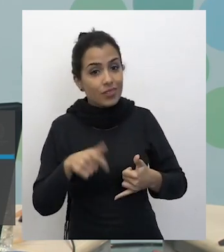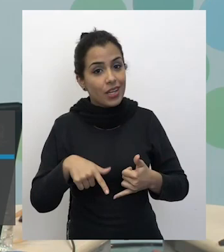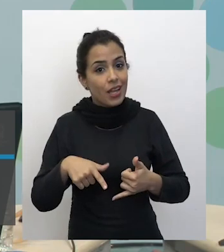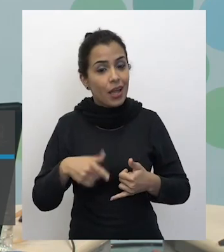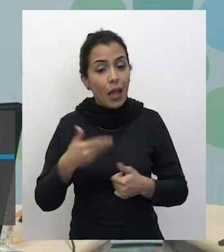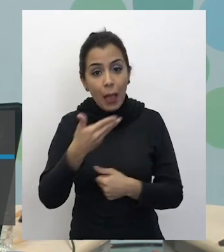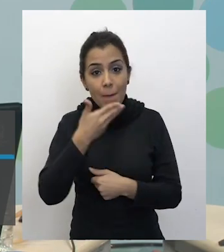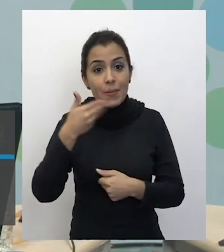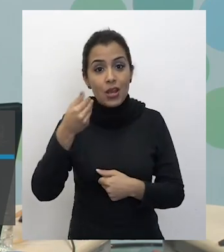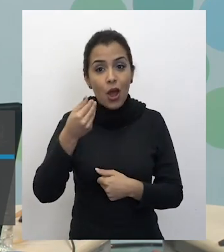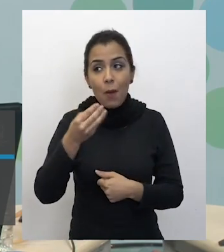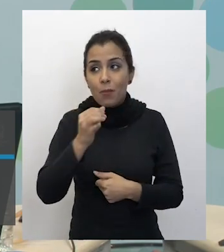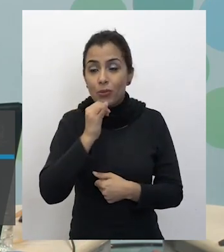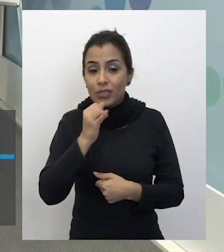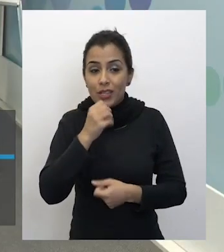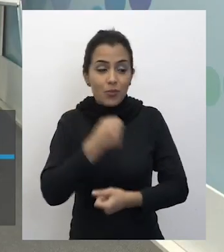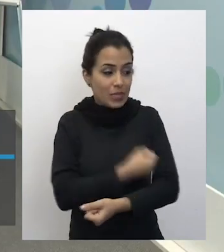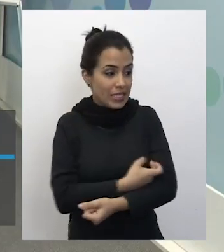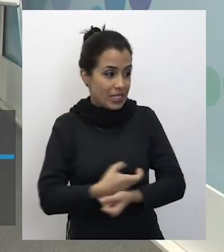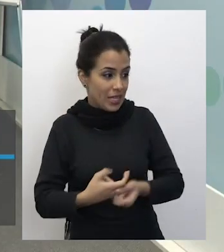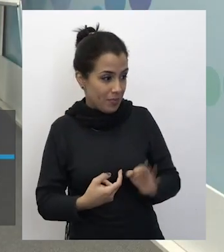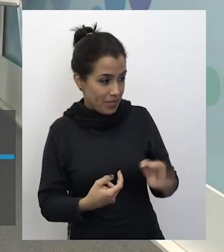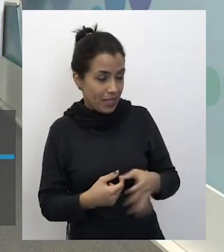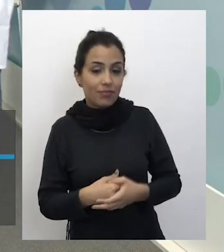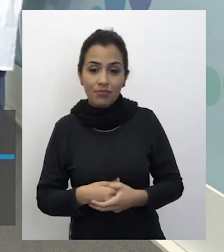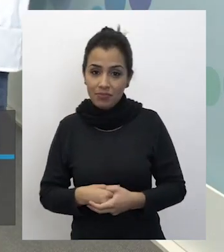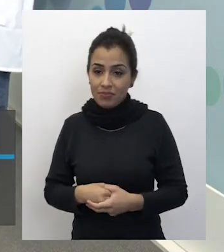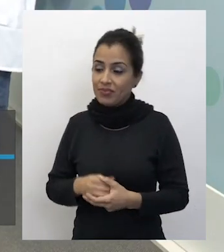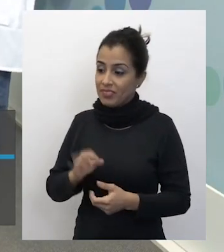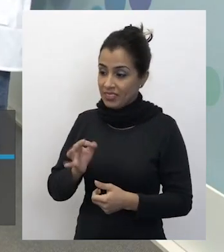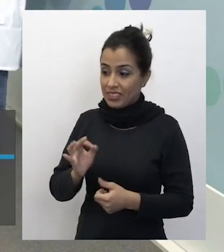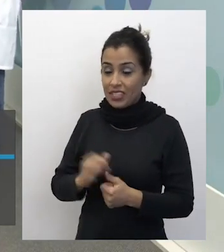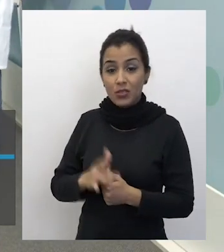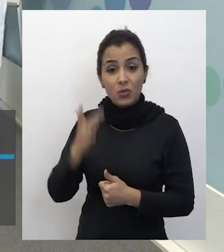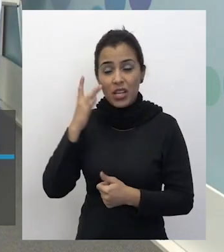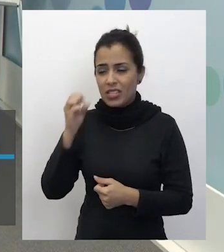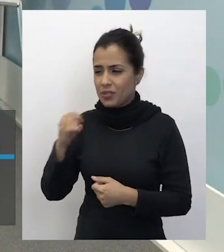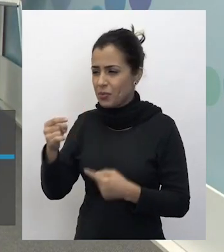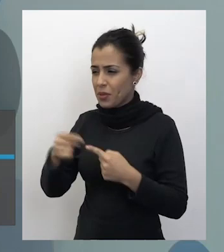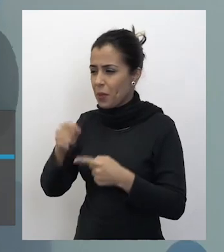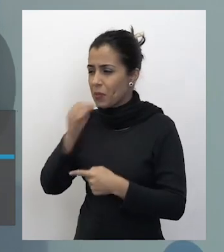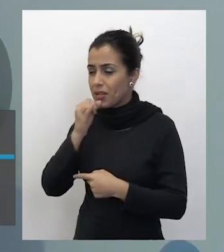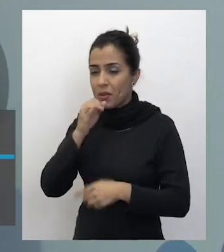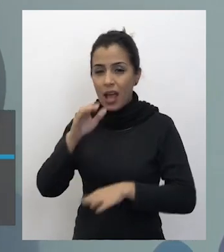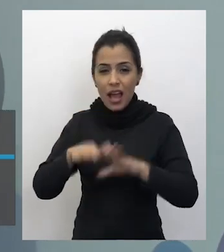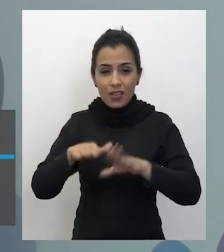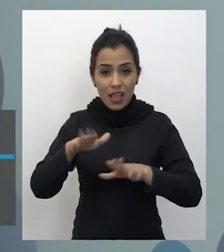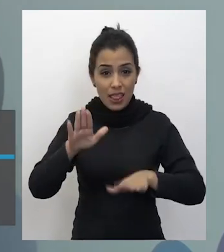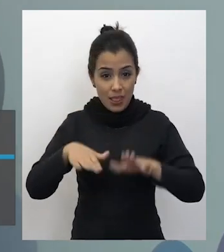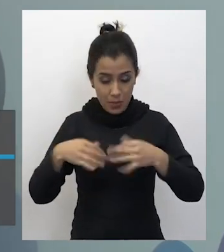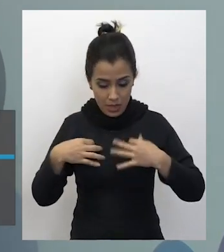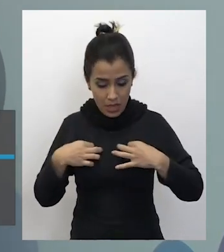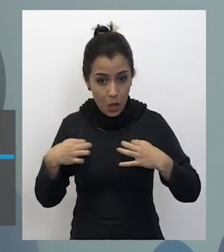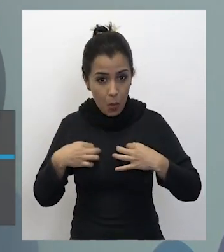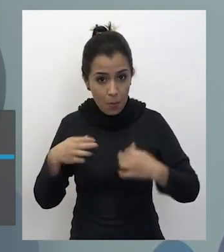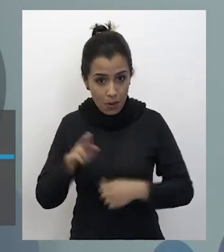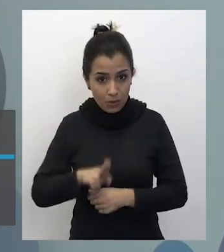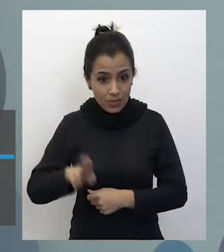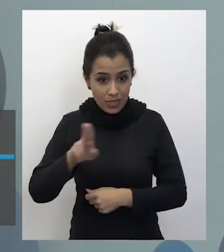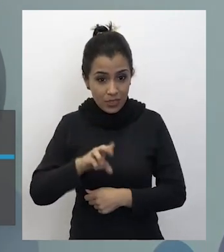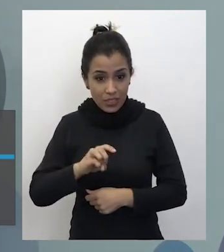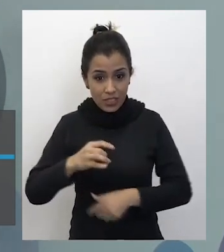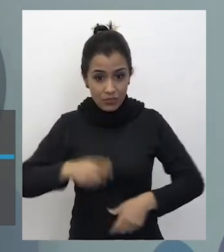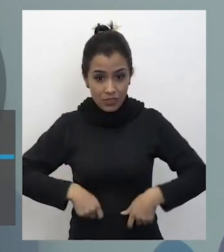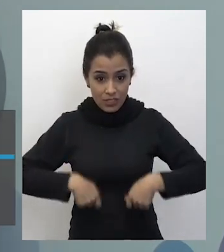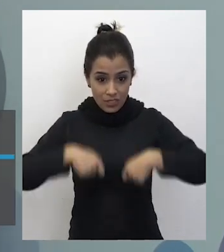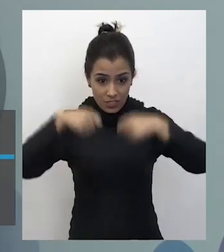conseguir fazer um exame, né, professor? Sim, exatamente. E eu não sei se tem a ver, professor, aquela história também de, às vezes, dependendo da roupa que você está usando, né? Se você tira